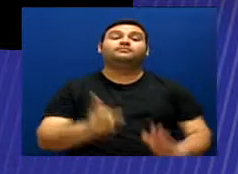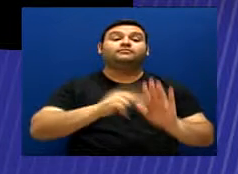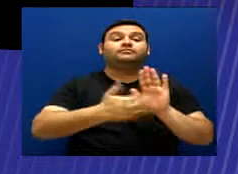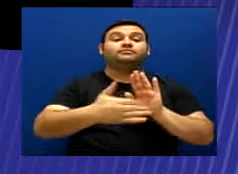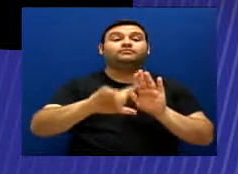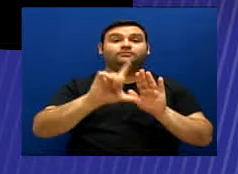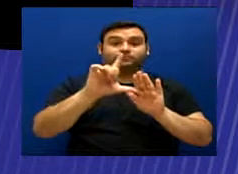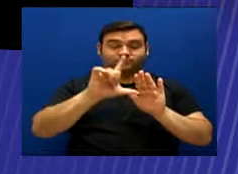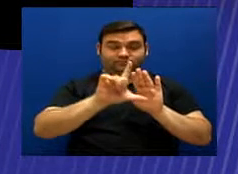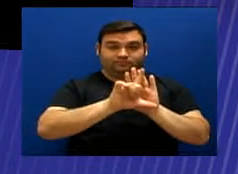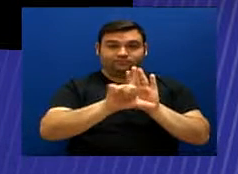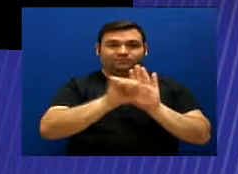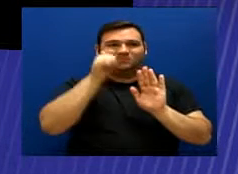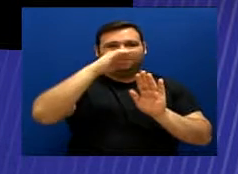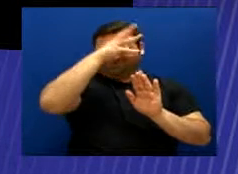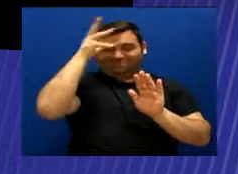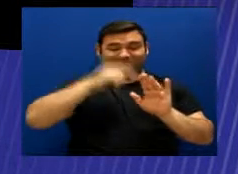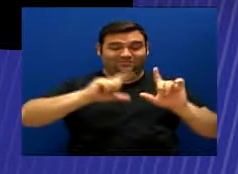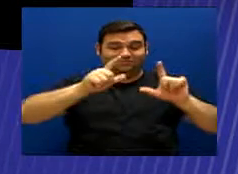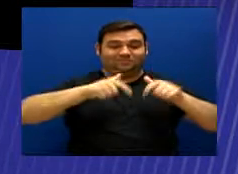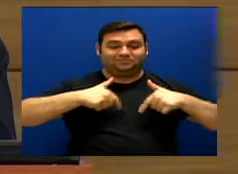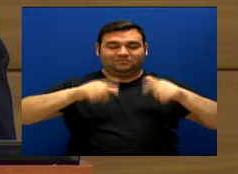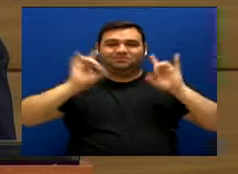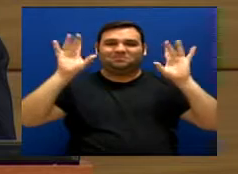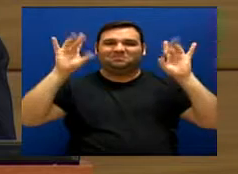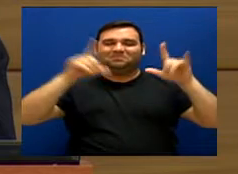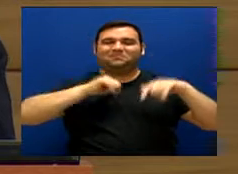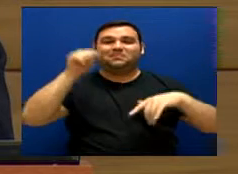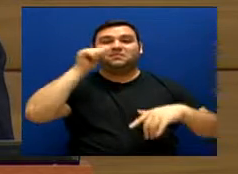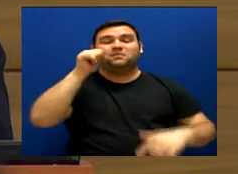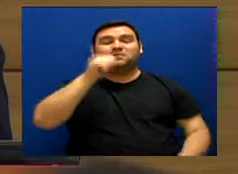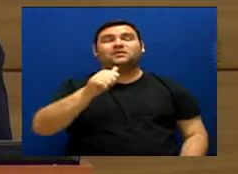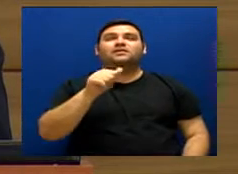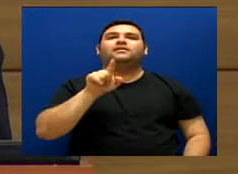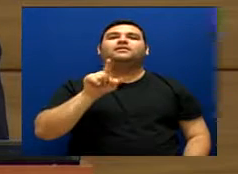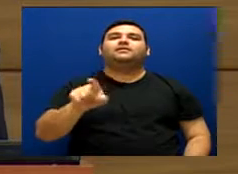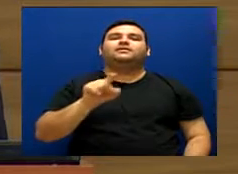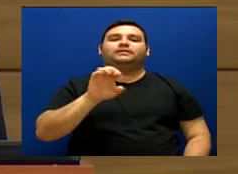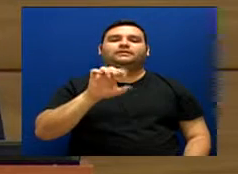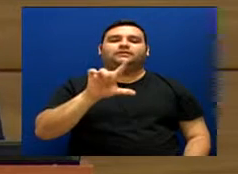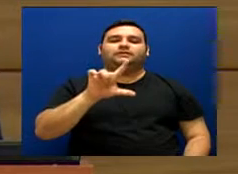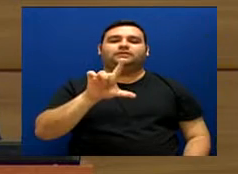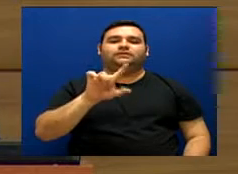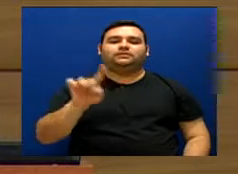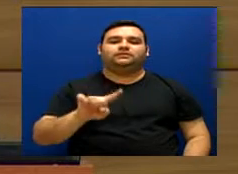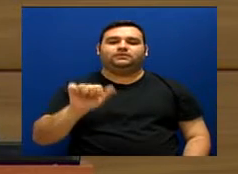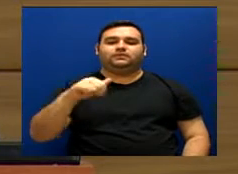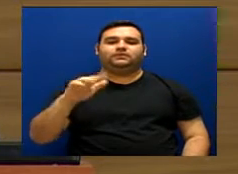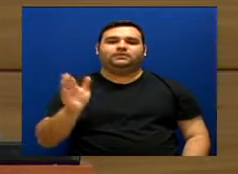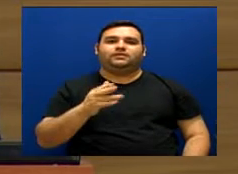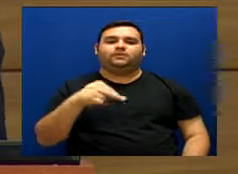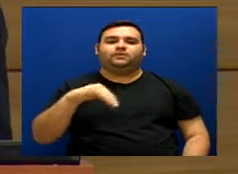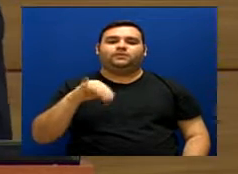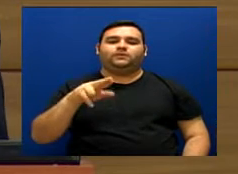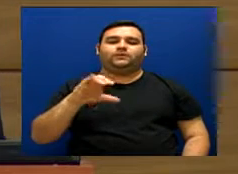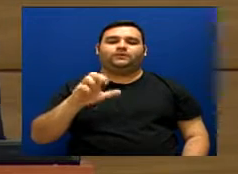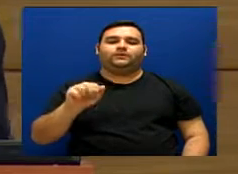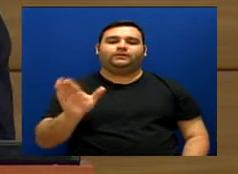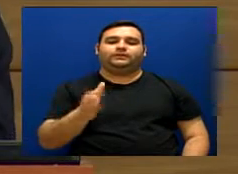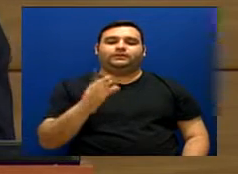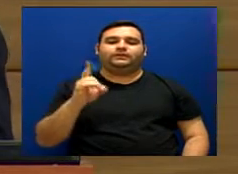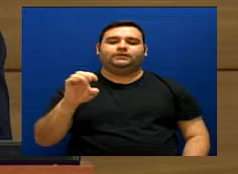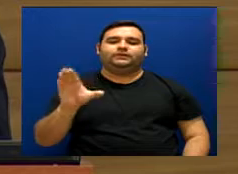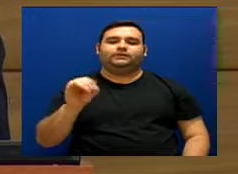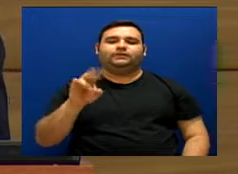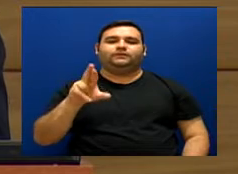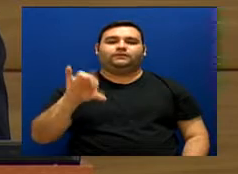Projeto também da vereadora Cíntia de Almeida, título de cidadã e mérito, ilustríssima senhora Elza Mônica de Oliveira.